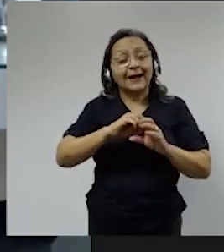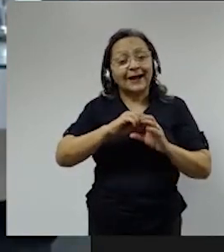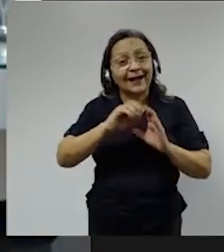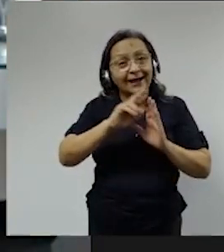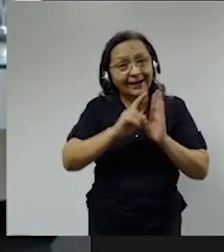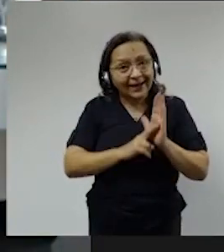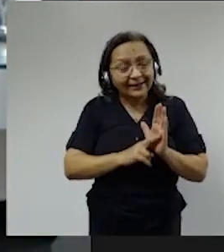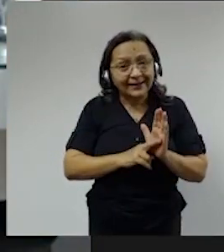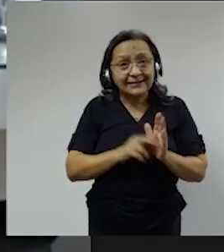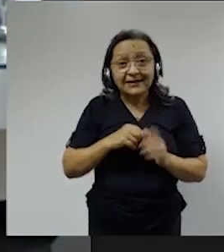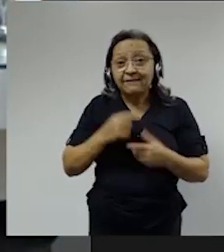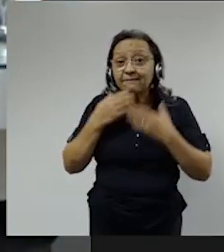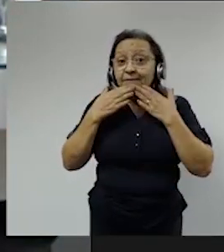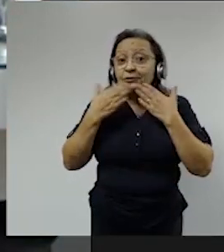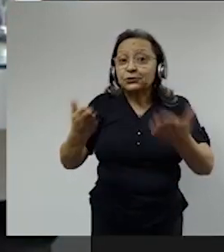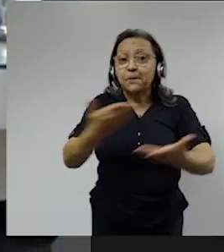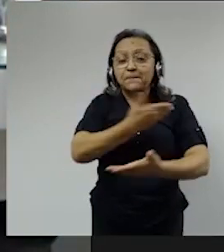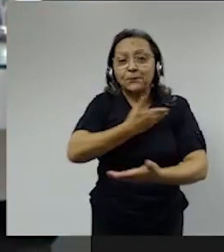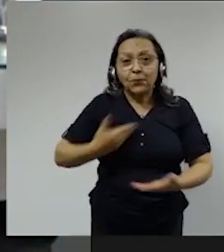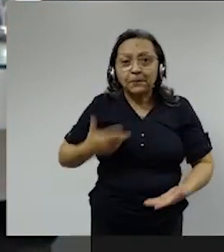você perde o caráter inovador.